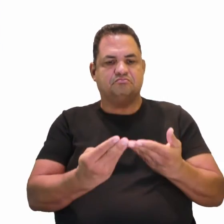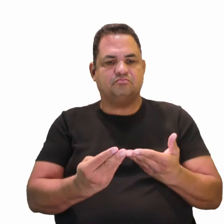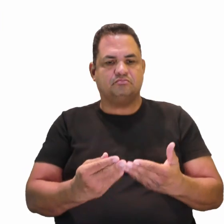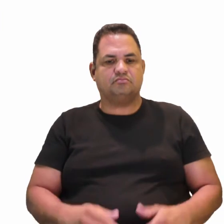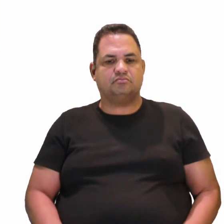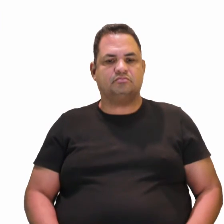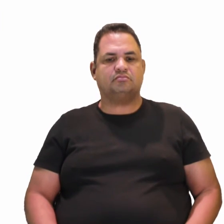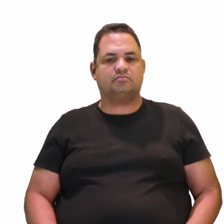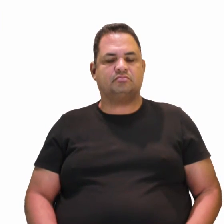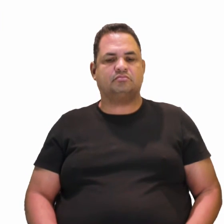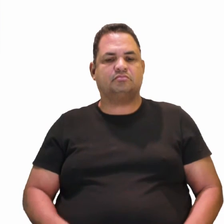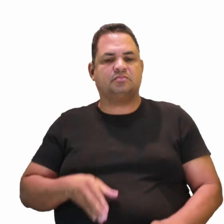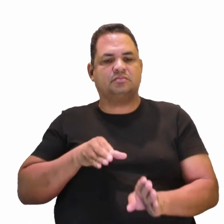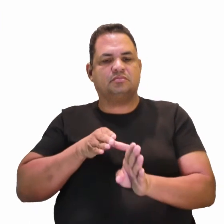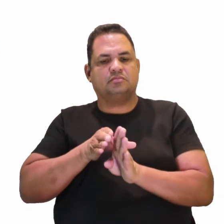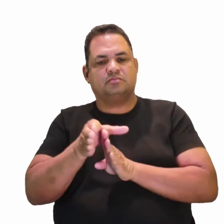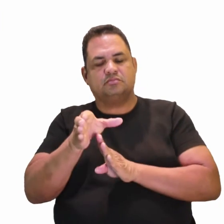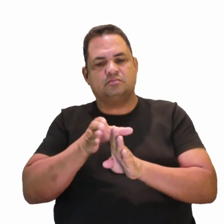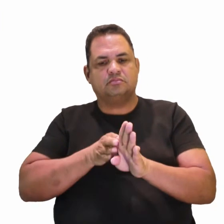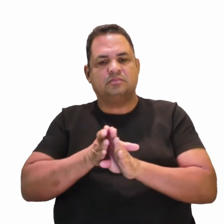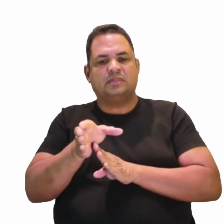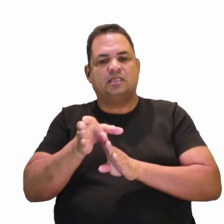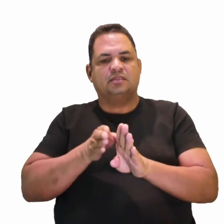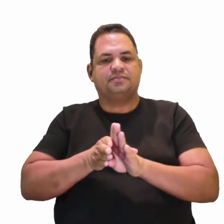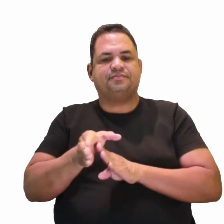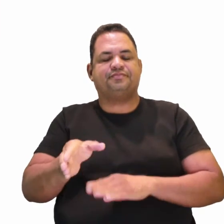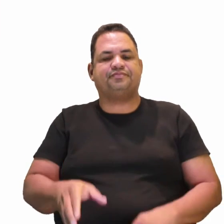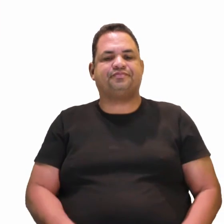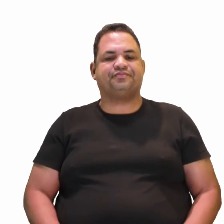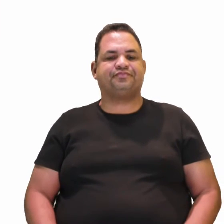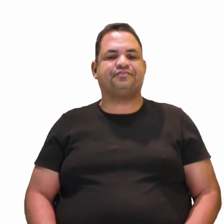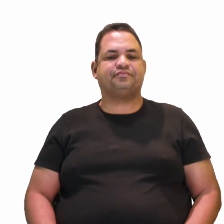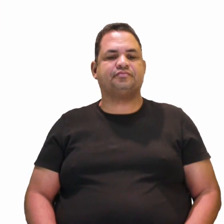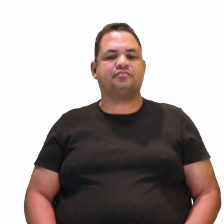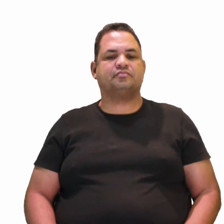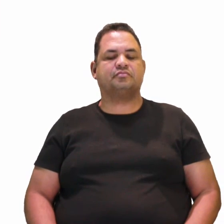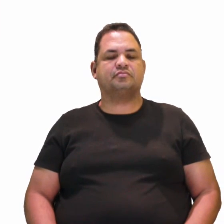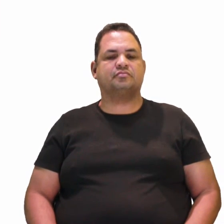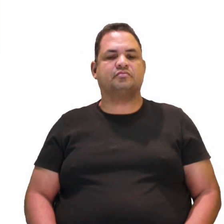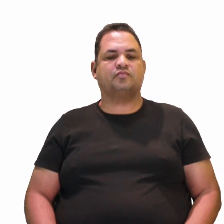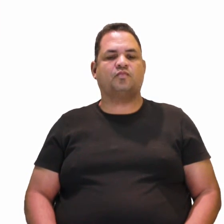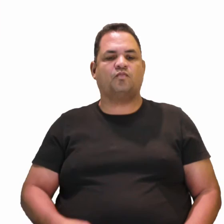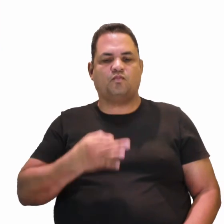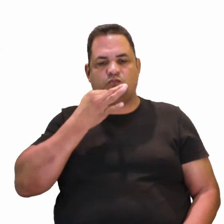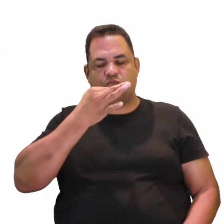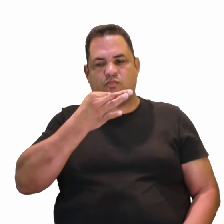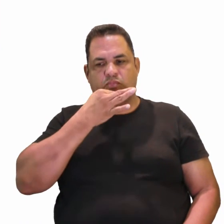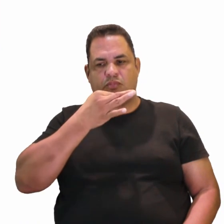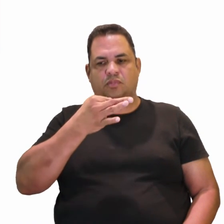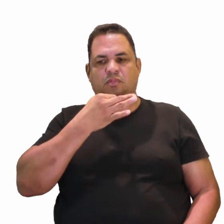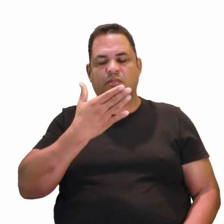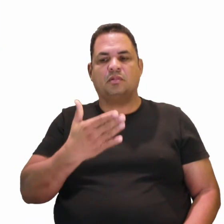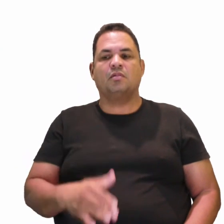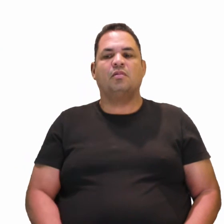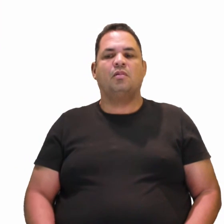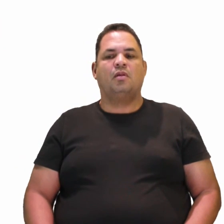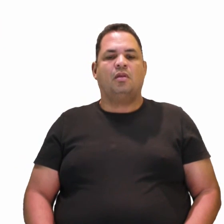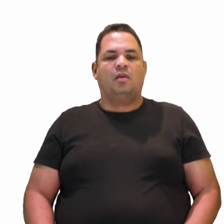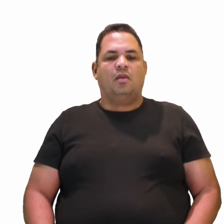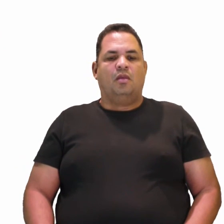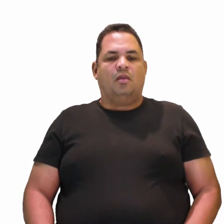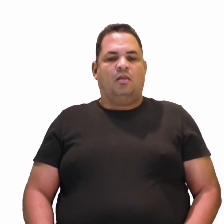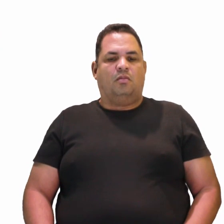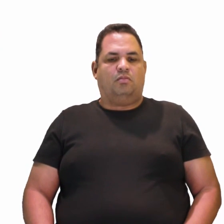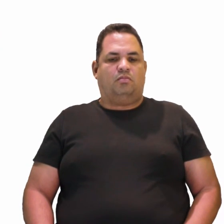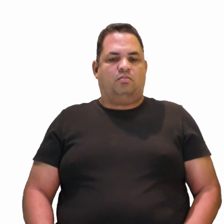oferta. A piece of advice, um conselho. A suggestion, uma sugestão. Então,